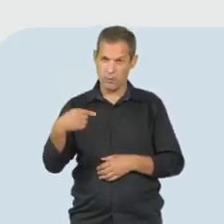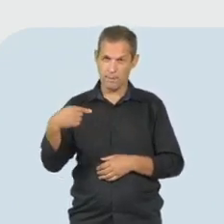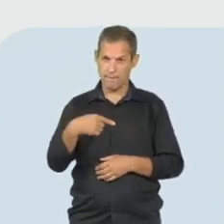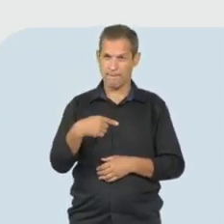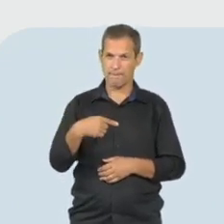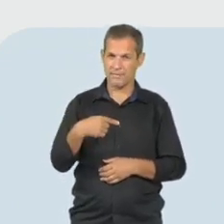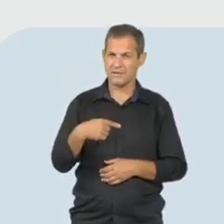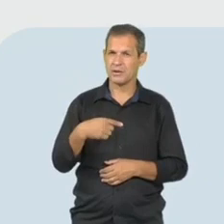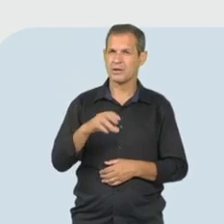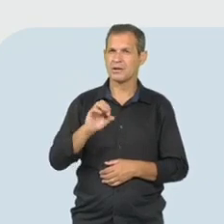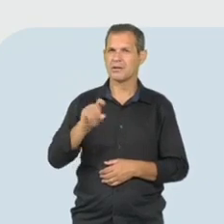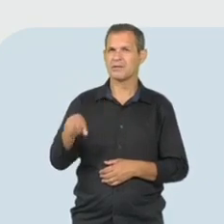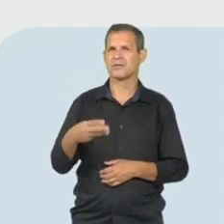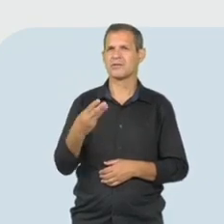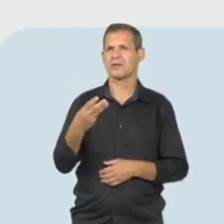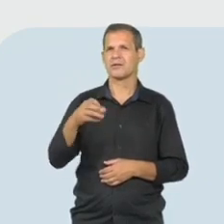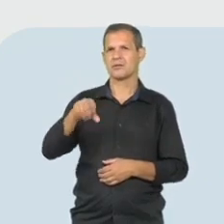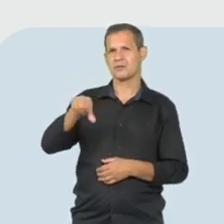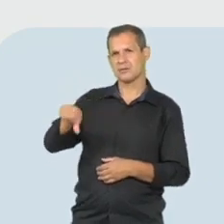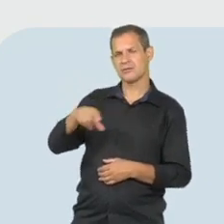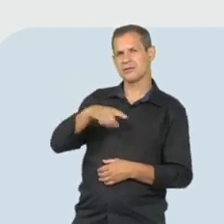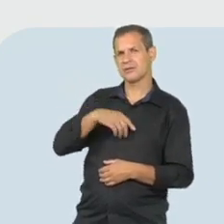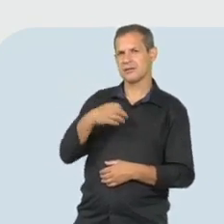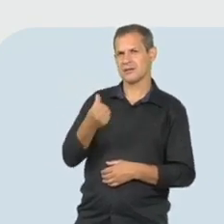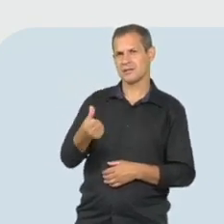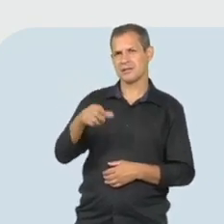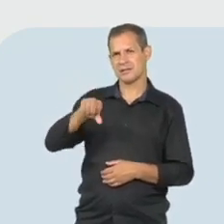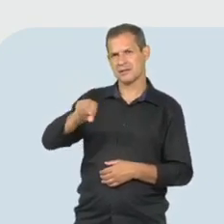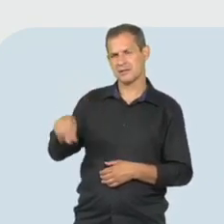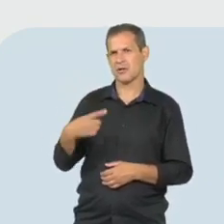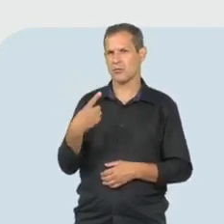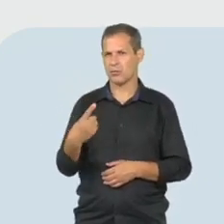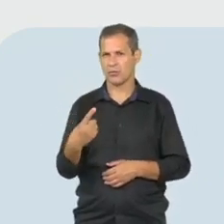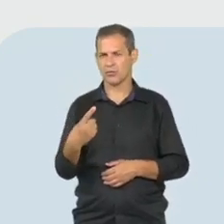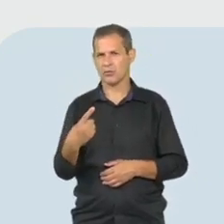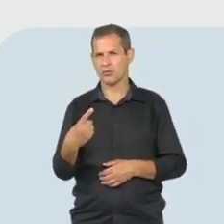menos 0,309, que vai dar 69,1,